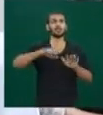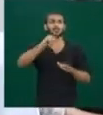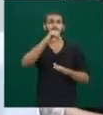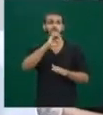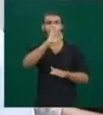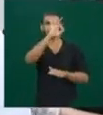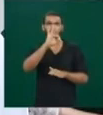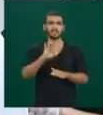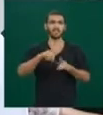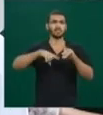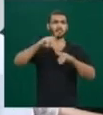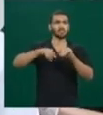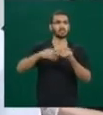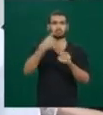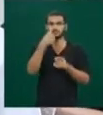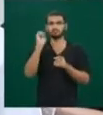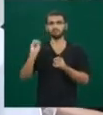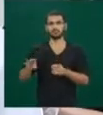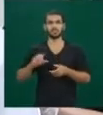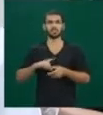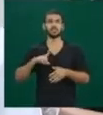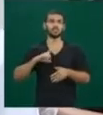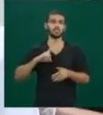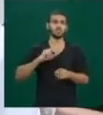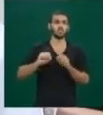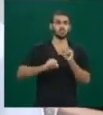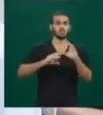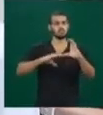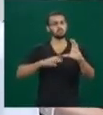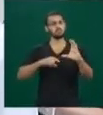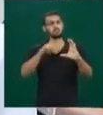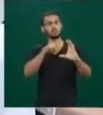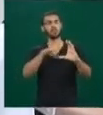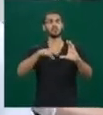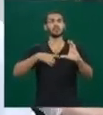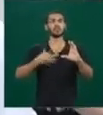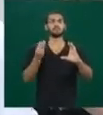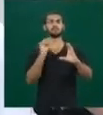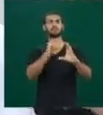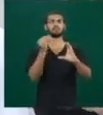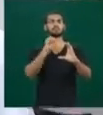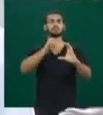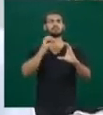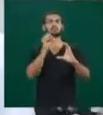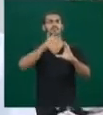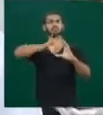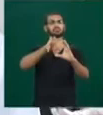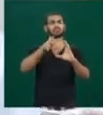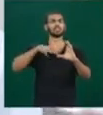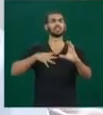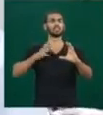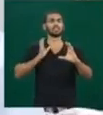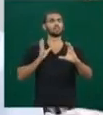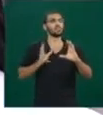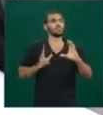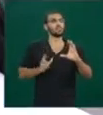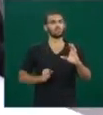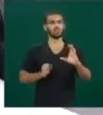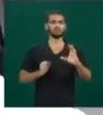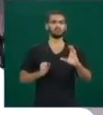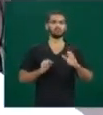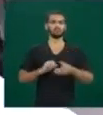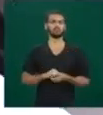descartáveis, tá? Então, a gente tem a autoclave, né, que é um aparelho que vai fazer a esterilização dos materiais reutilizáveis.